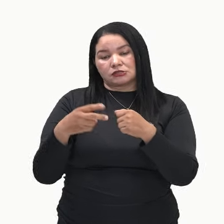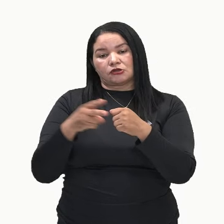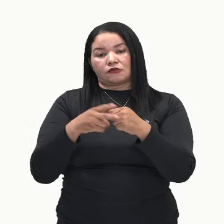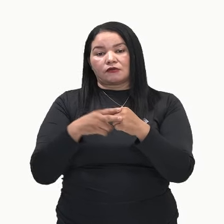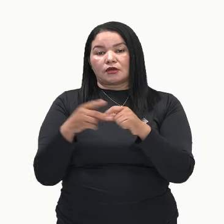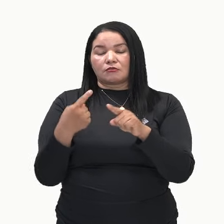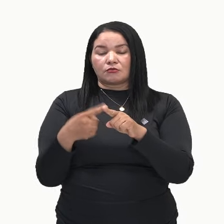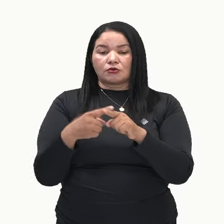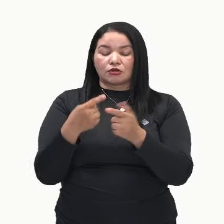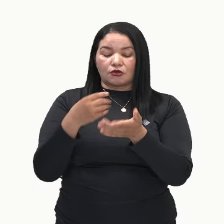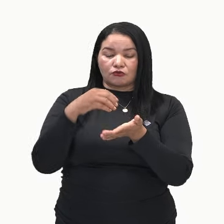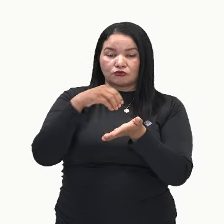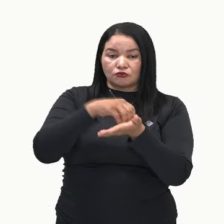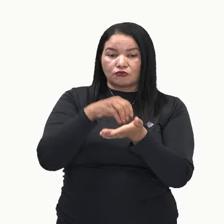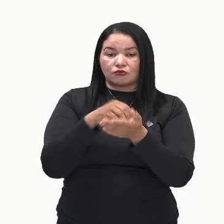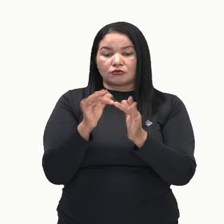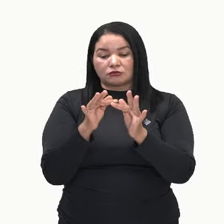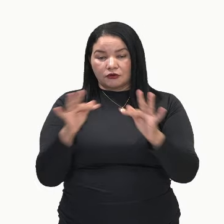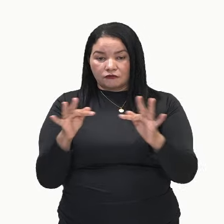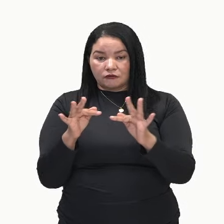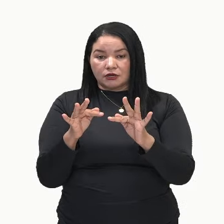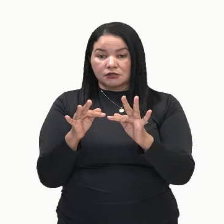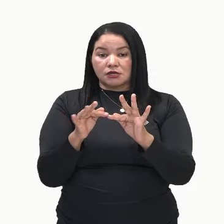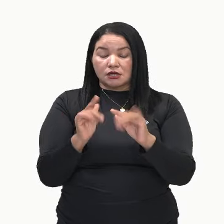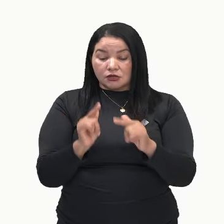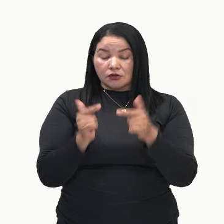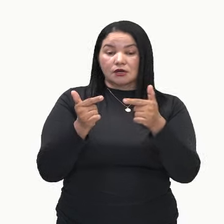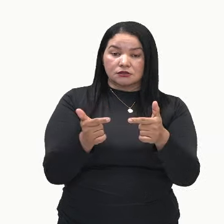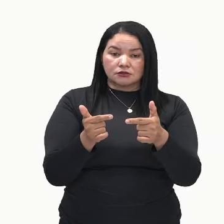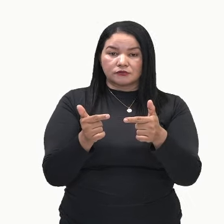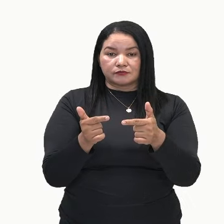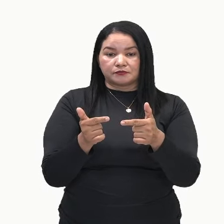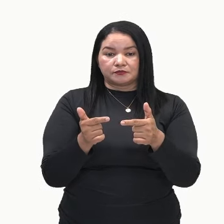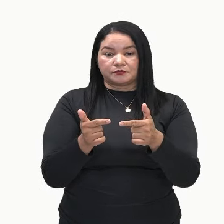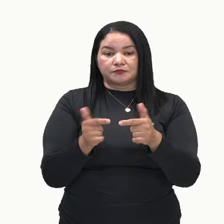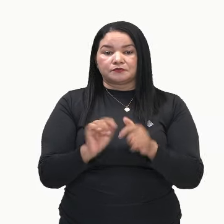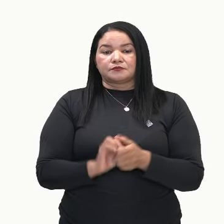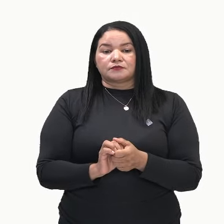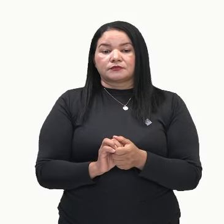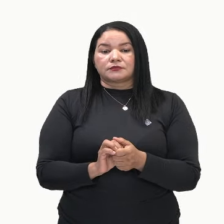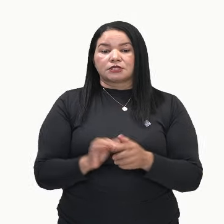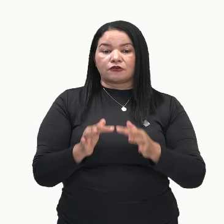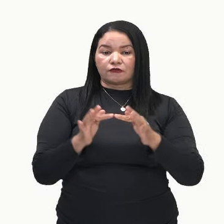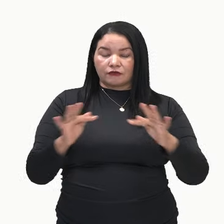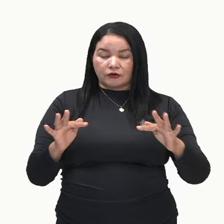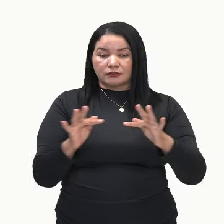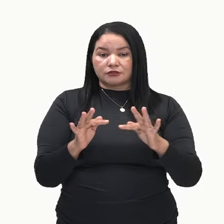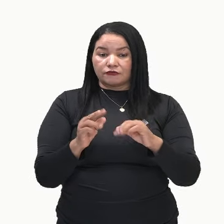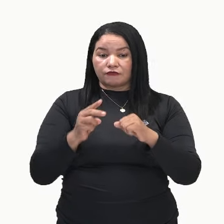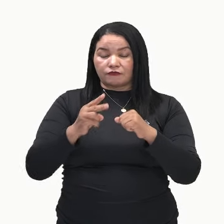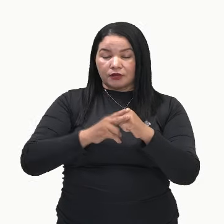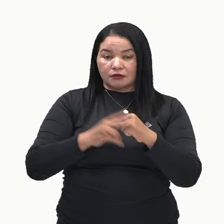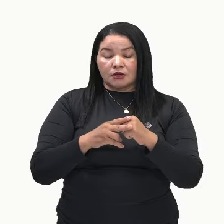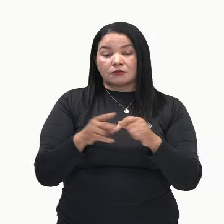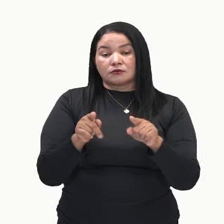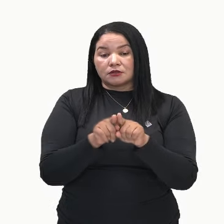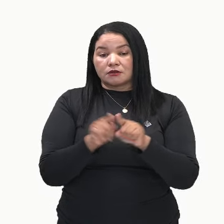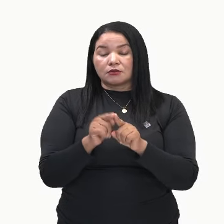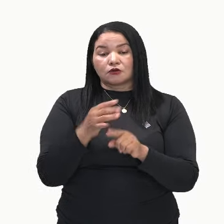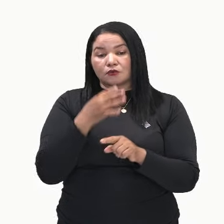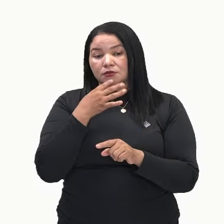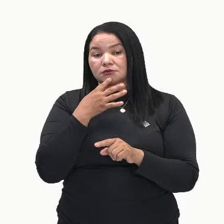da frase e determina essa ação. Frase verbal eu também vou conhecer por outro